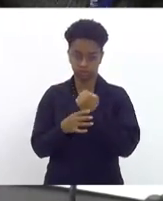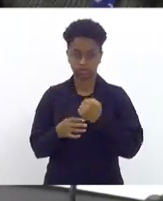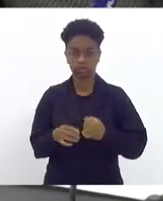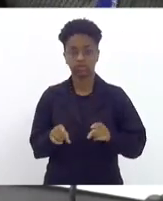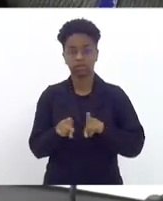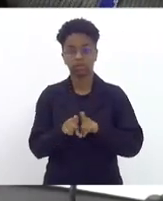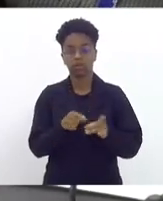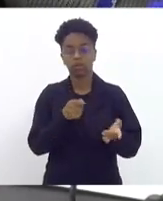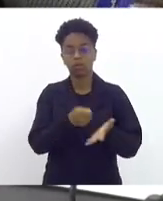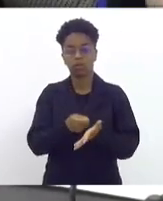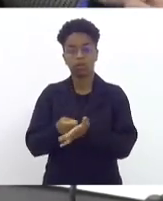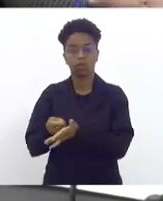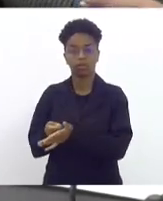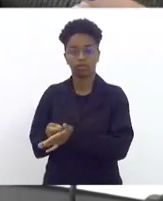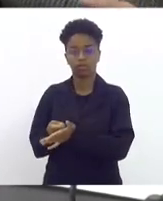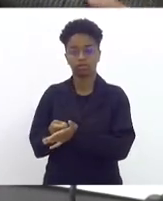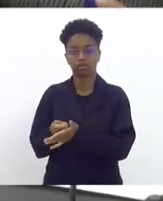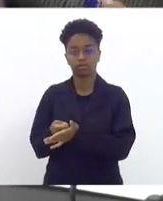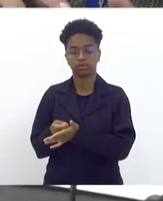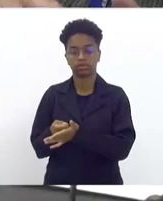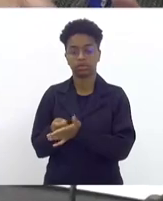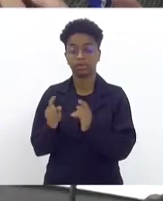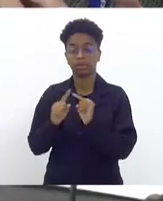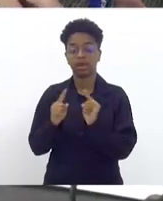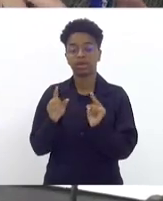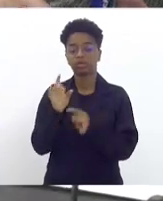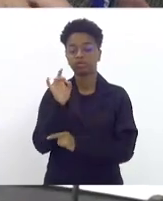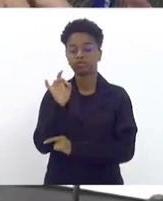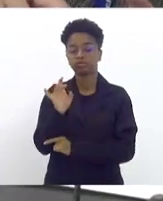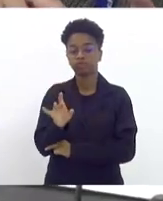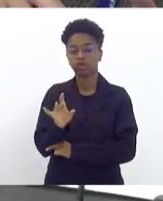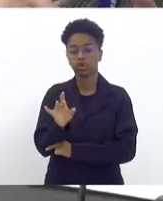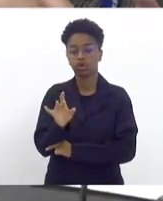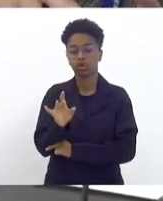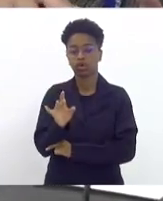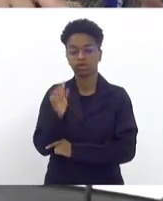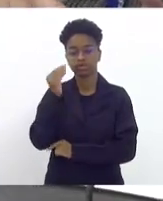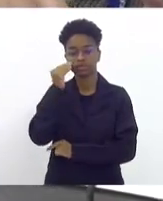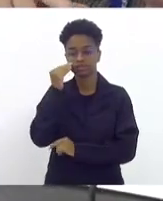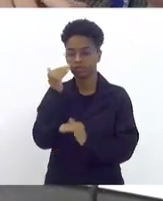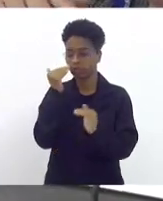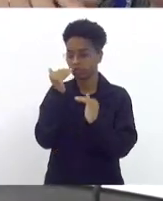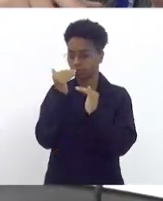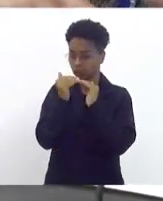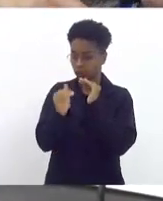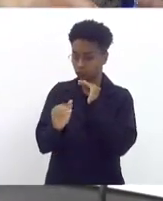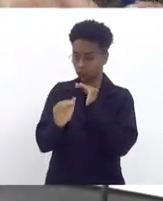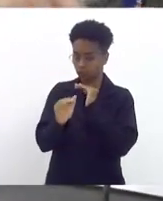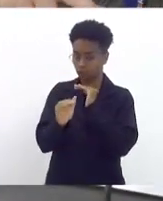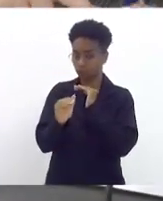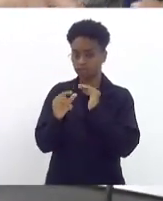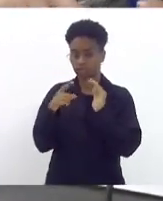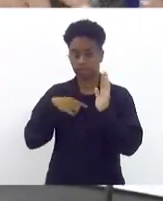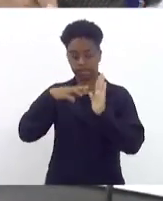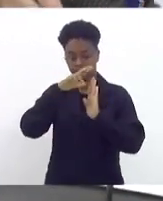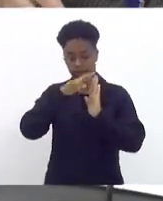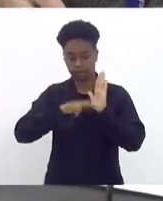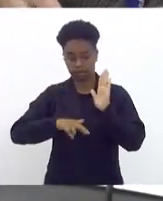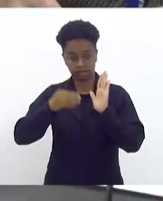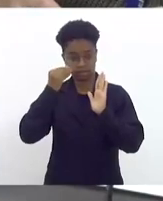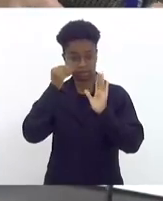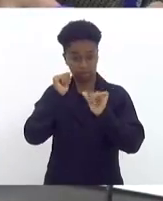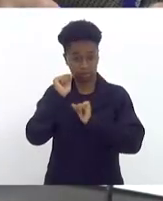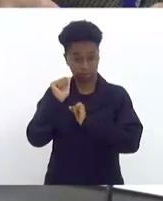obrigações e apenas para não divergir do restante da redação que você pretende alterar